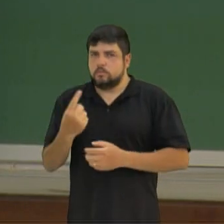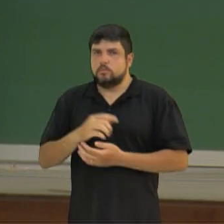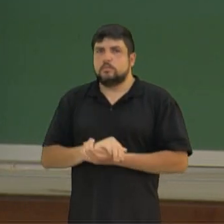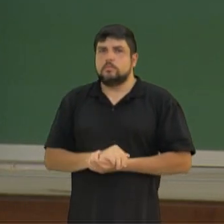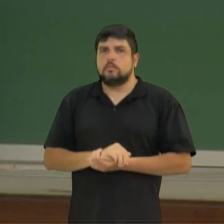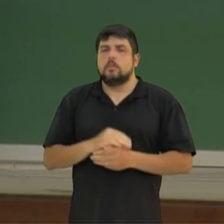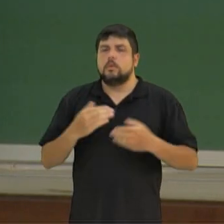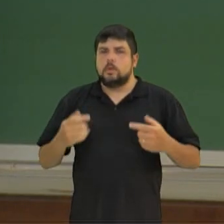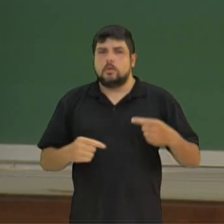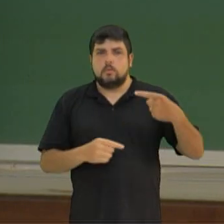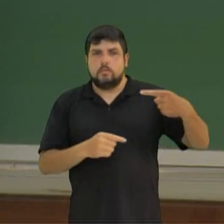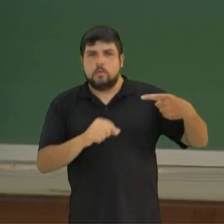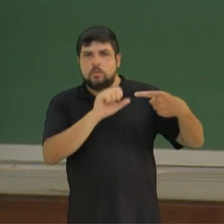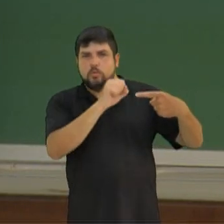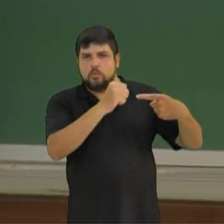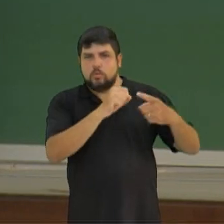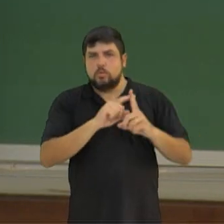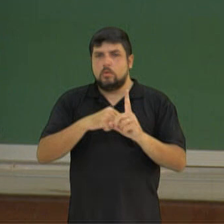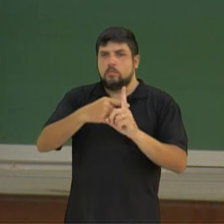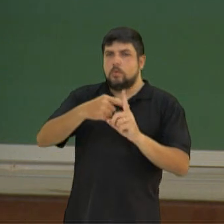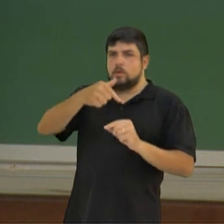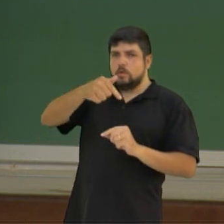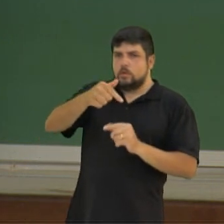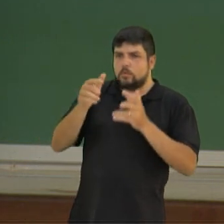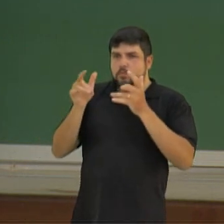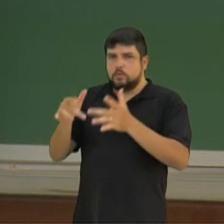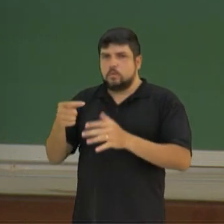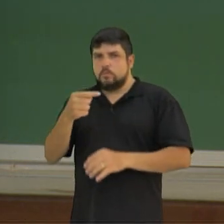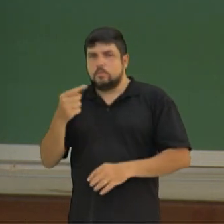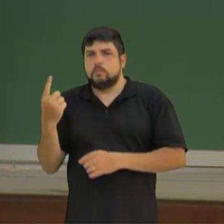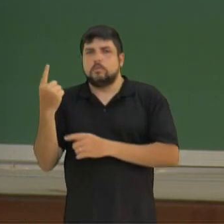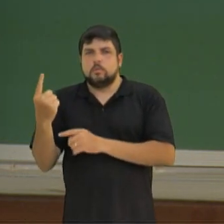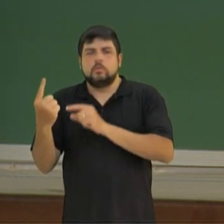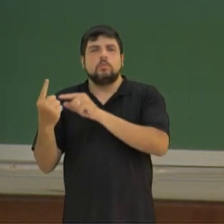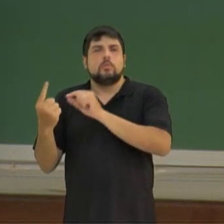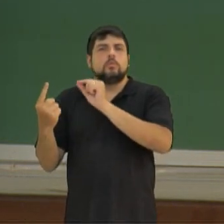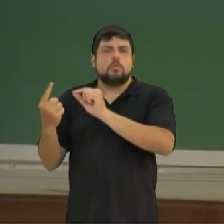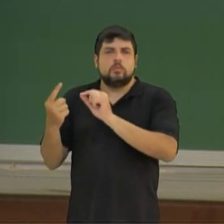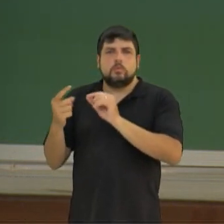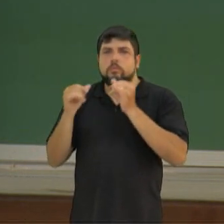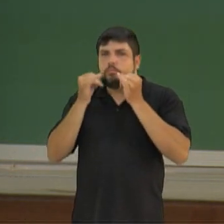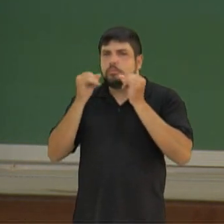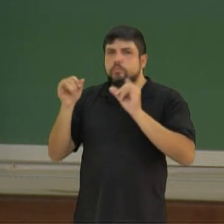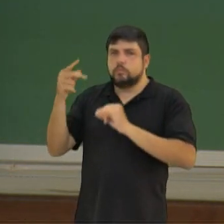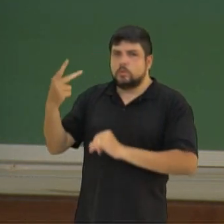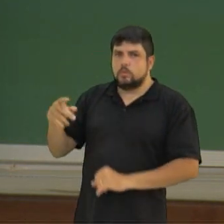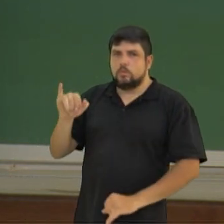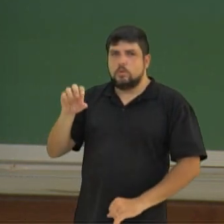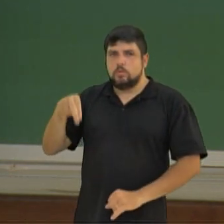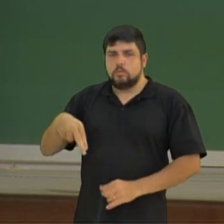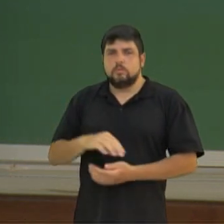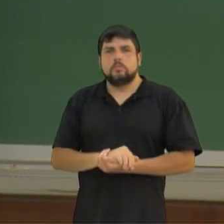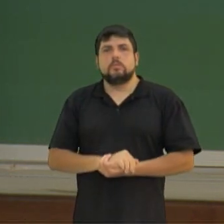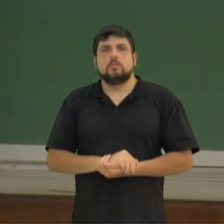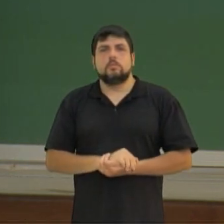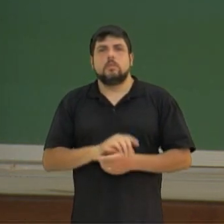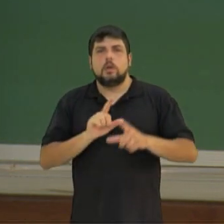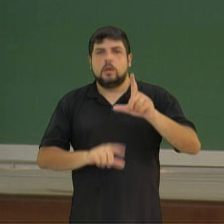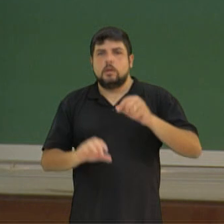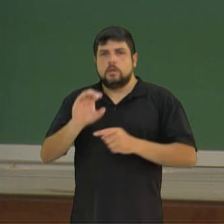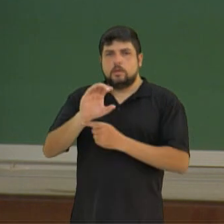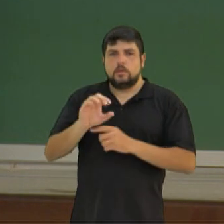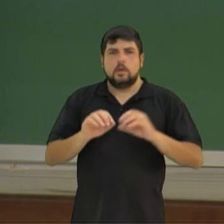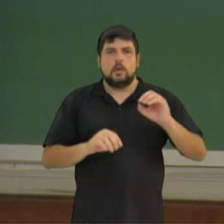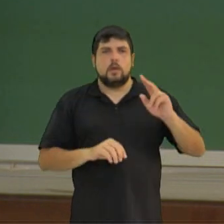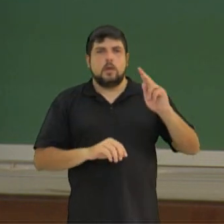ficar menos 8 com mais 7, sobrando menos 1, que é a carga ali desse íon. Na letra C,